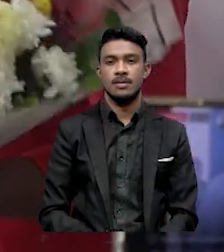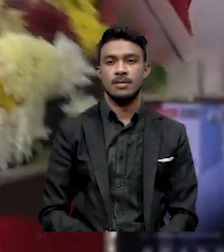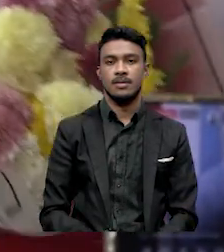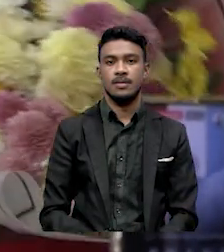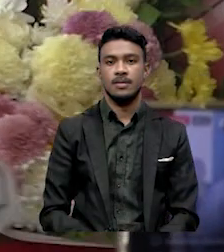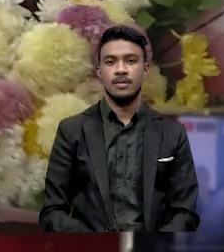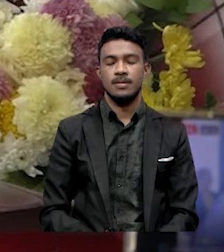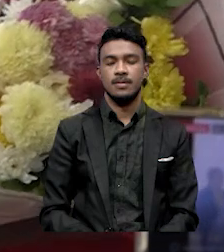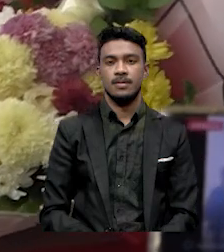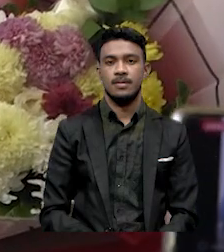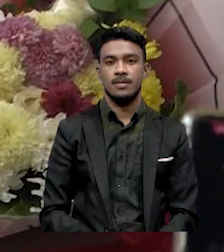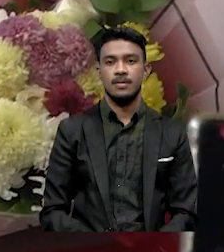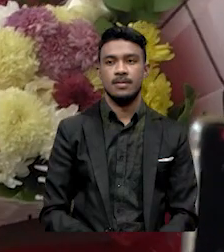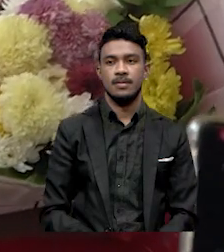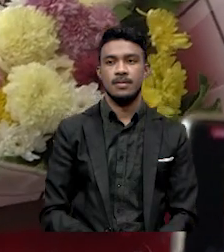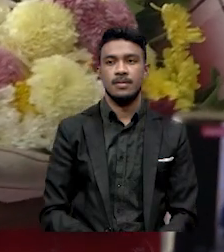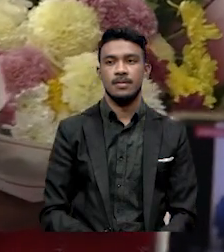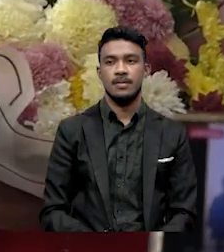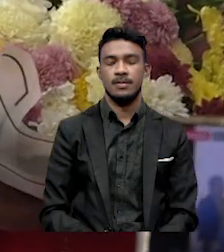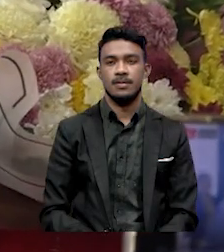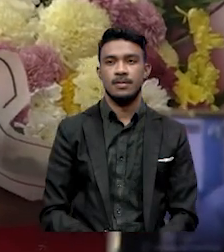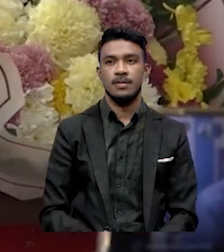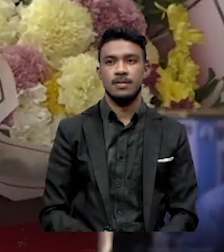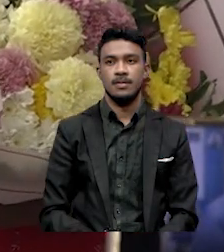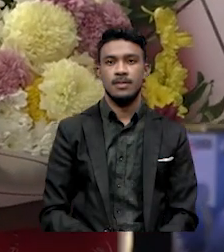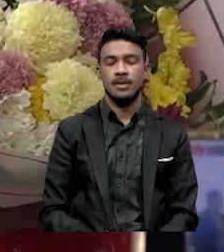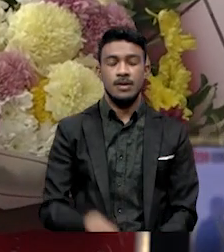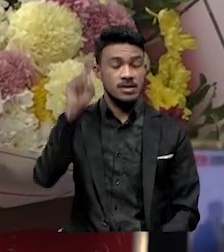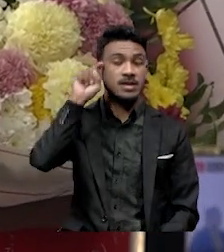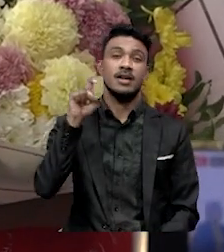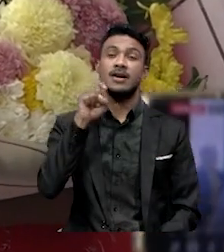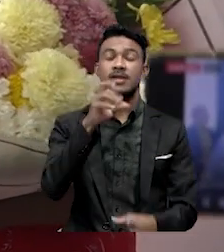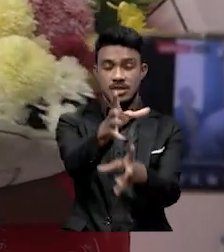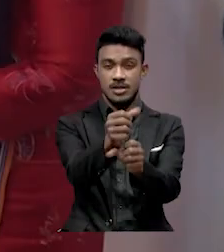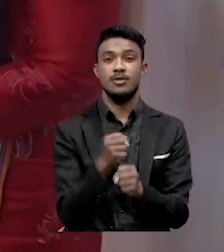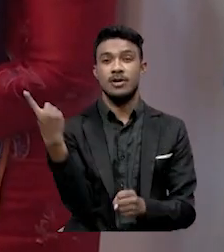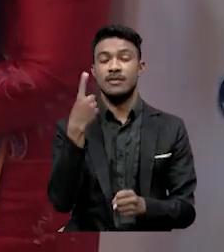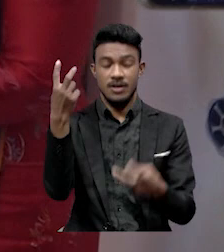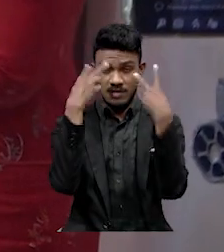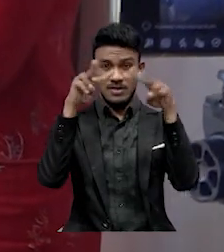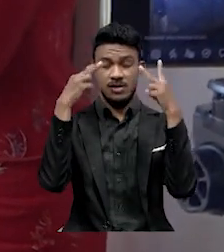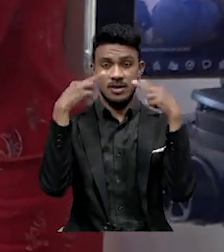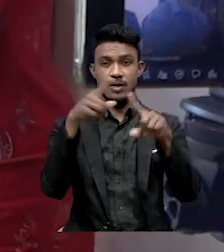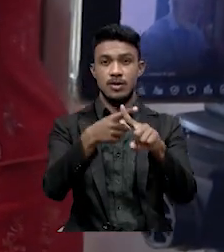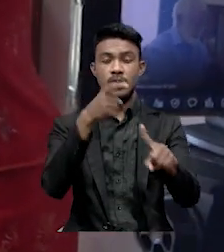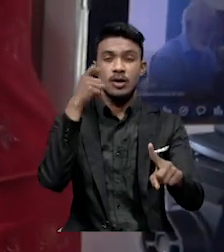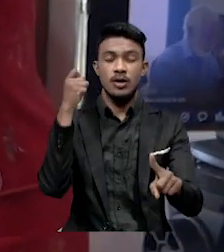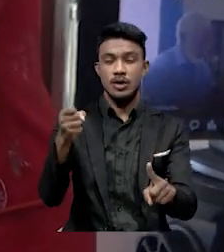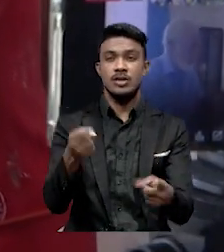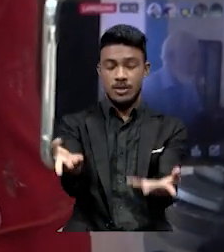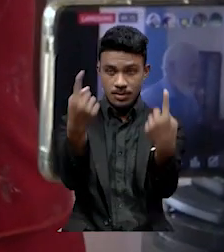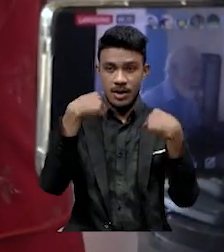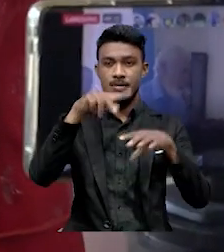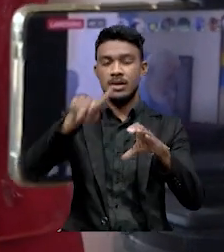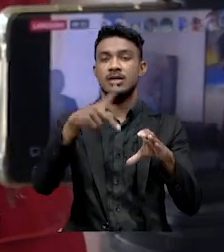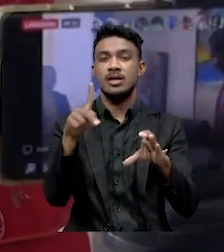obrigada. Com muita honra e respeito. Xanana Guzmão se muna fata em visita Rússia Benaca Especial Sirene B